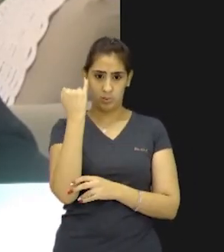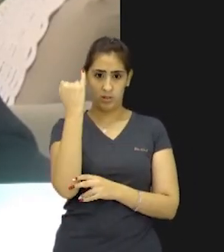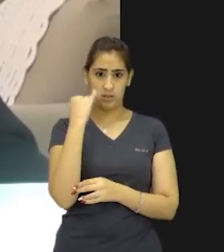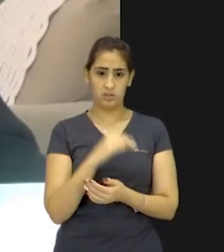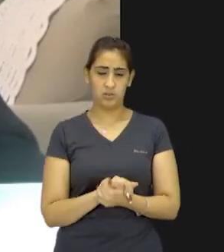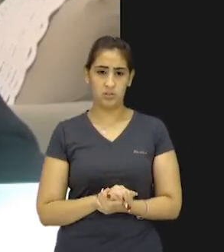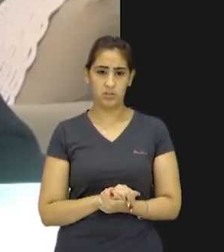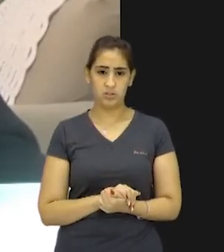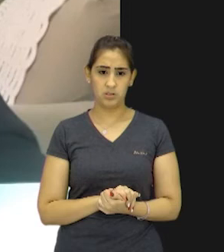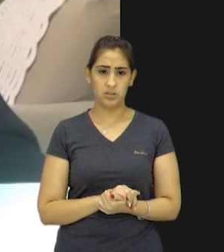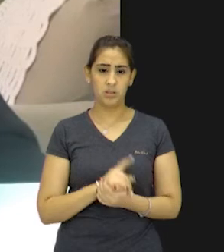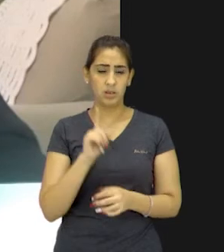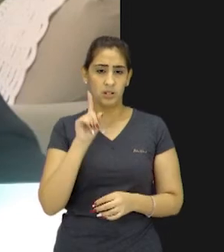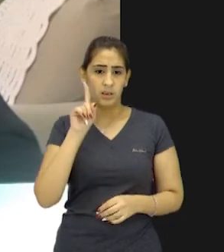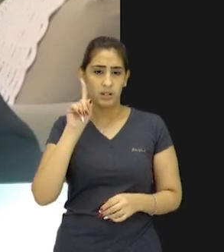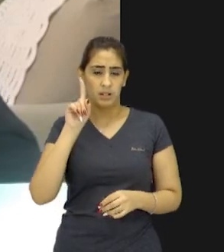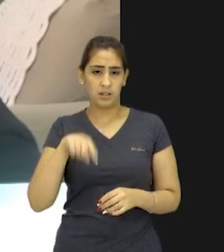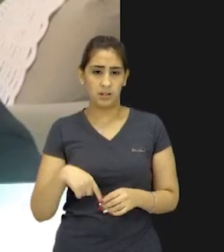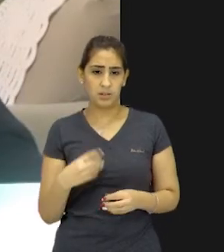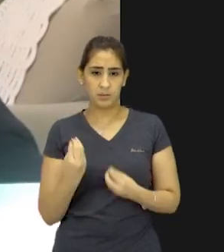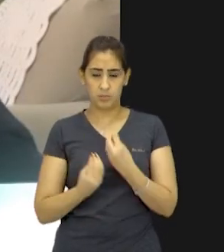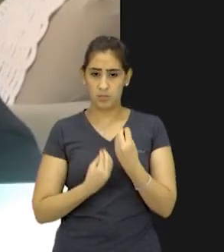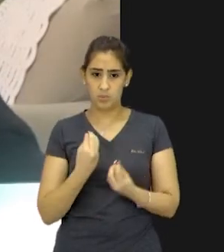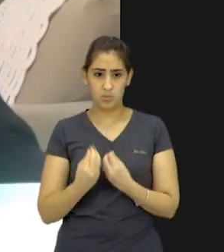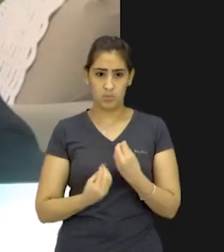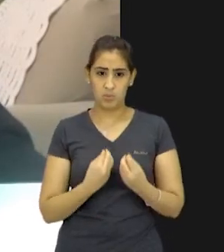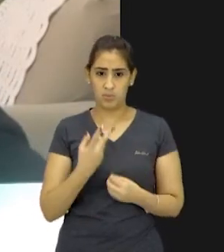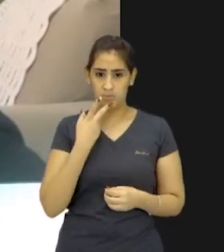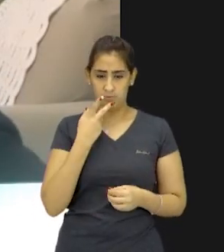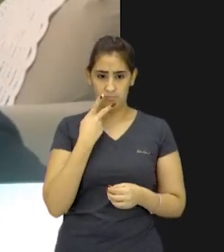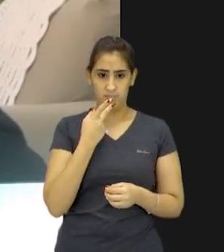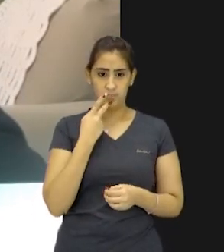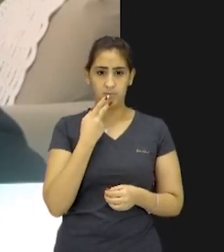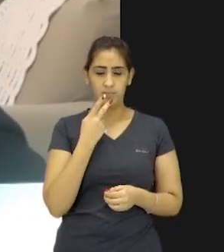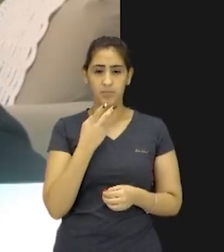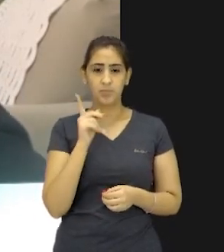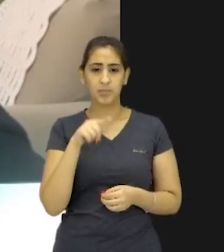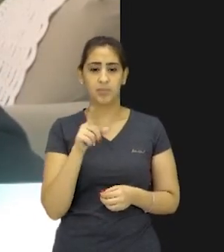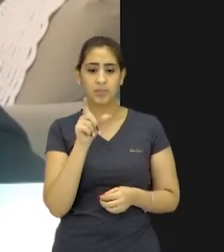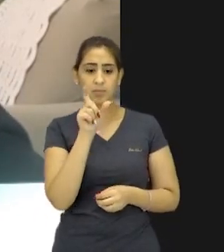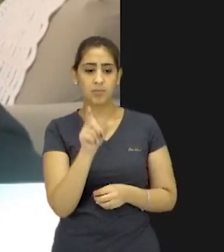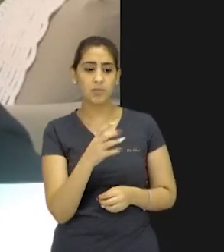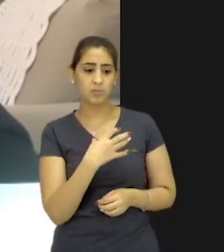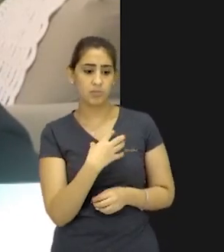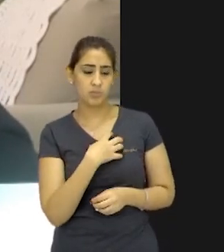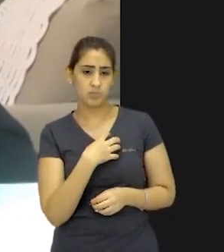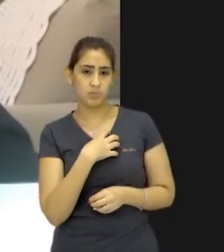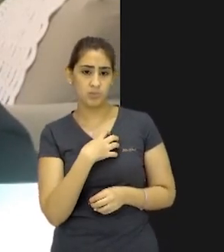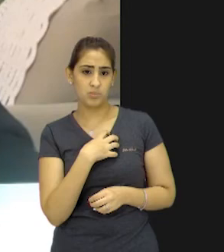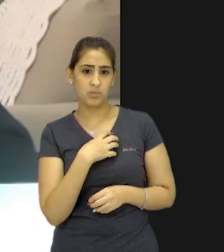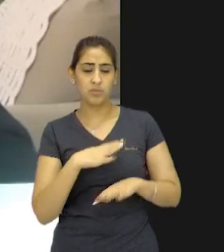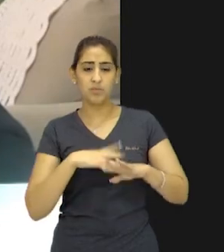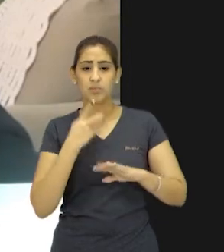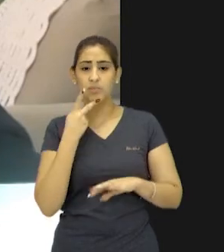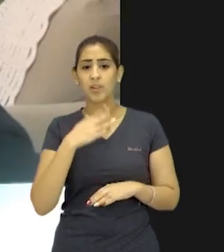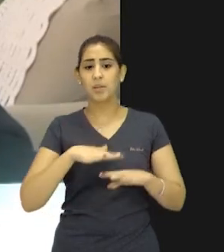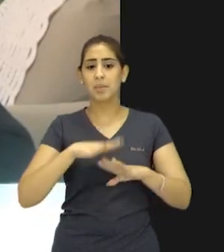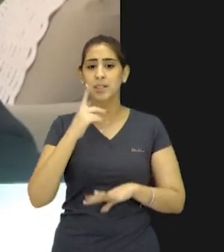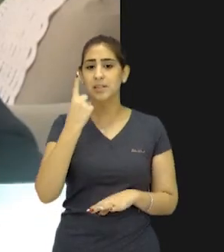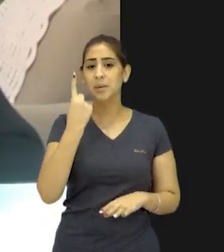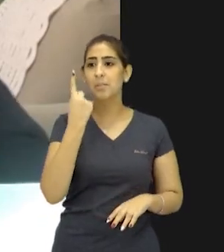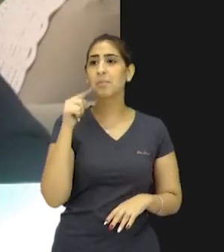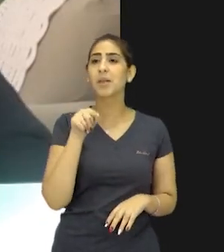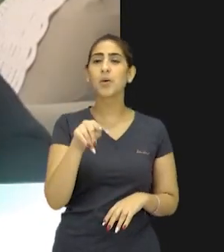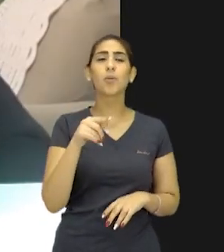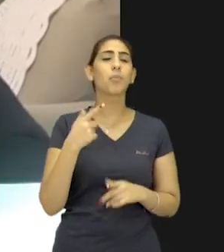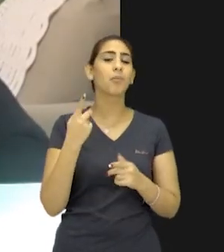ela é, como diz aquele jargão, né? Uma imagem fala mais do que 1000 palavras,